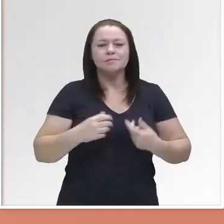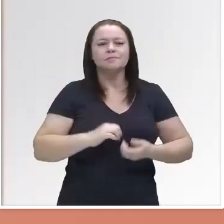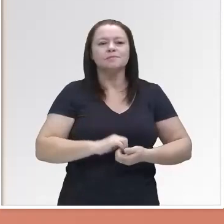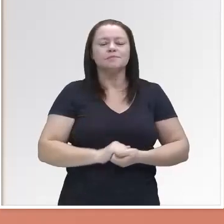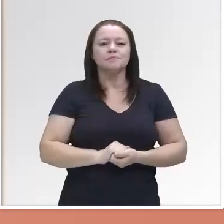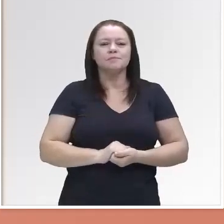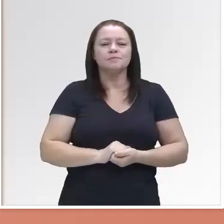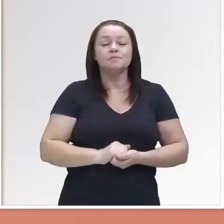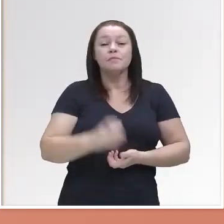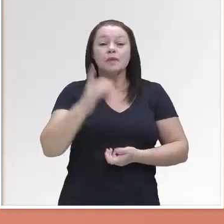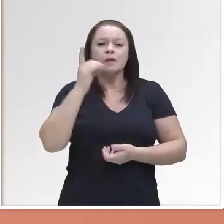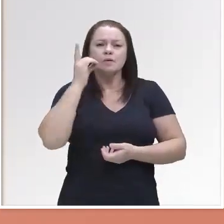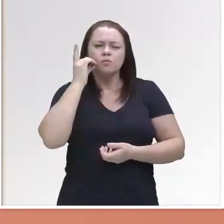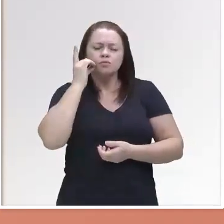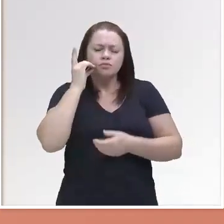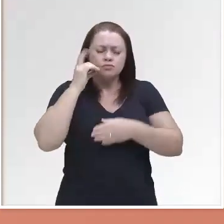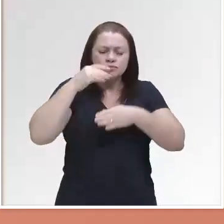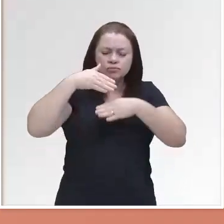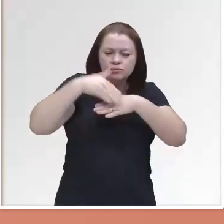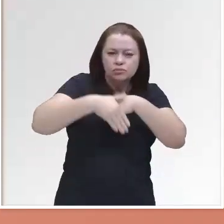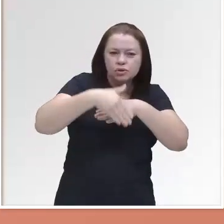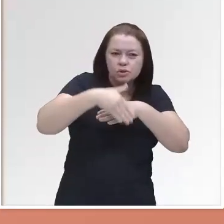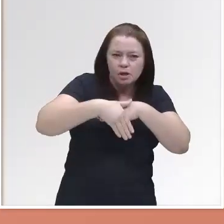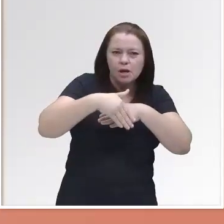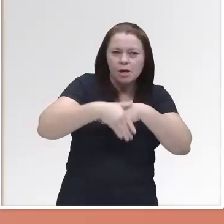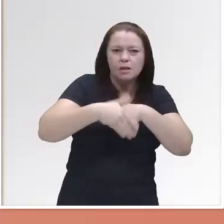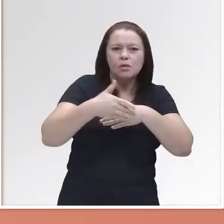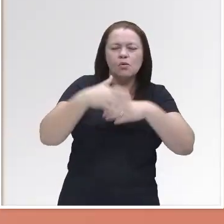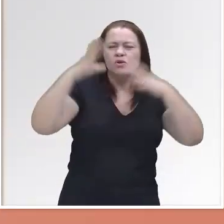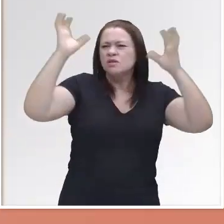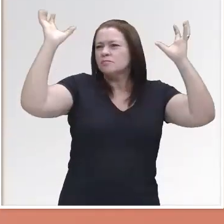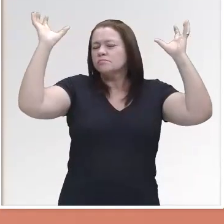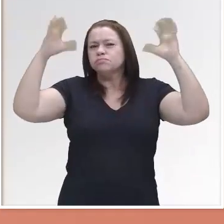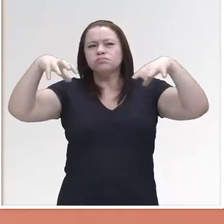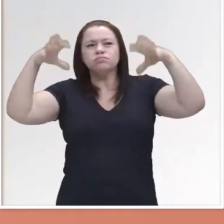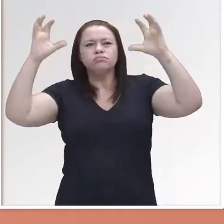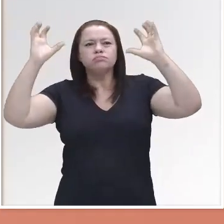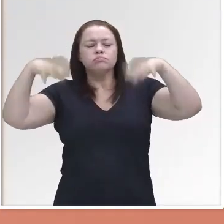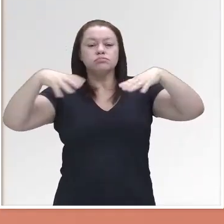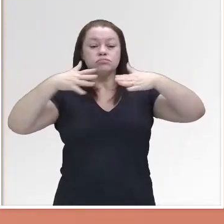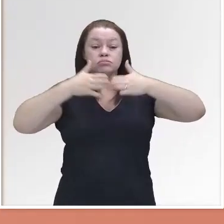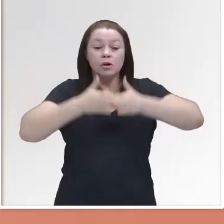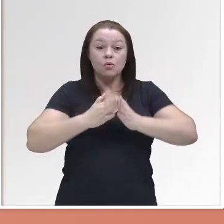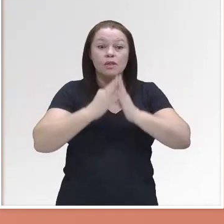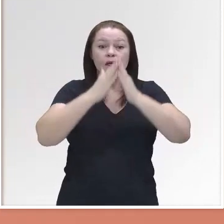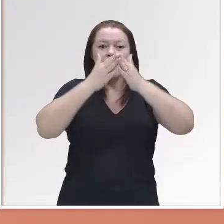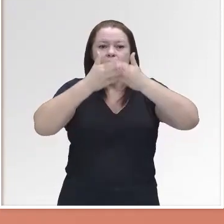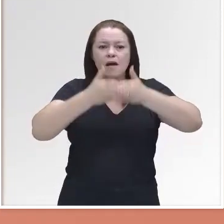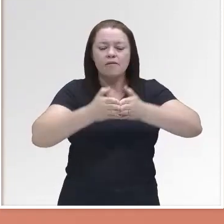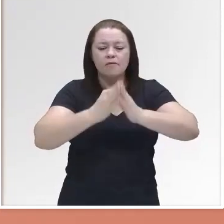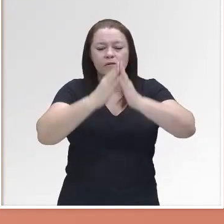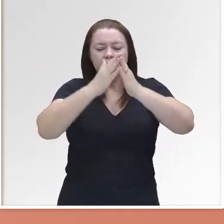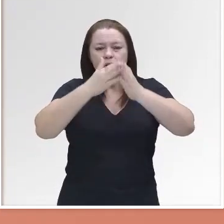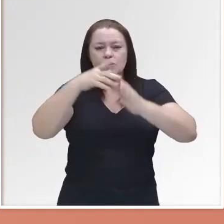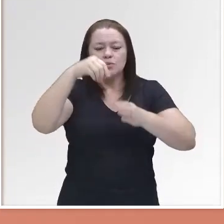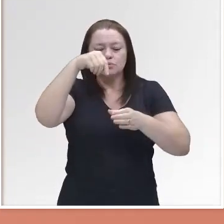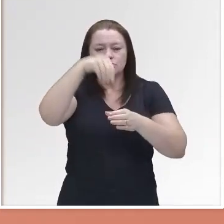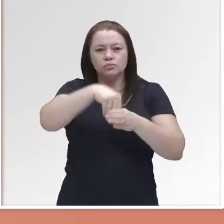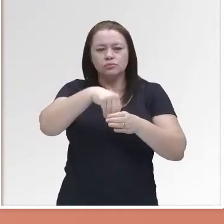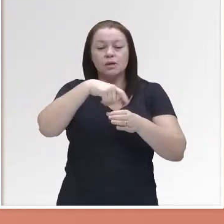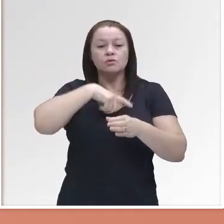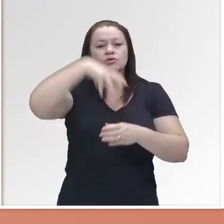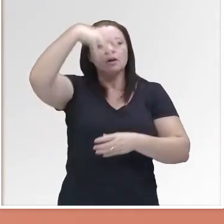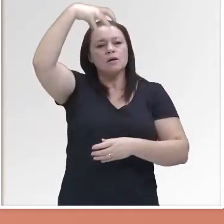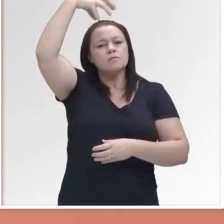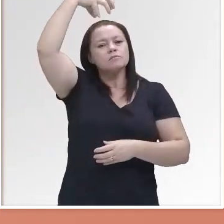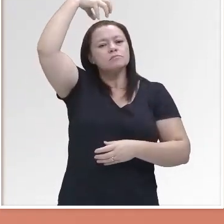em um navio, no qual afundou. O príncipe foi levado pela sereia até a praia. A sereia cantou até